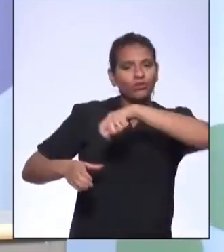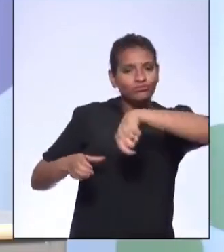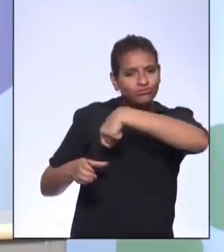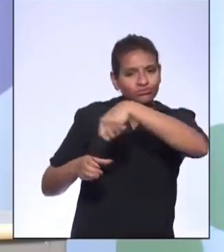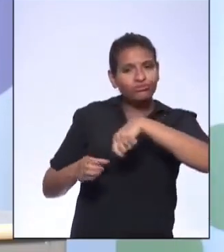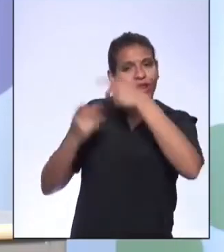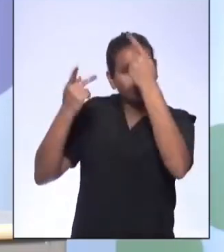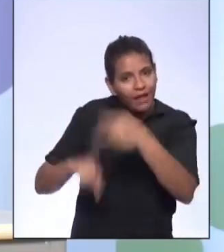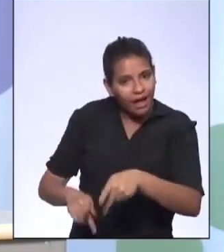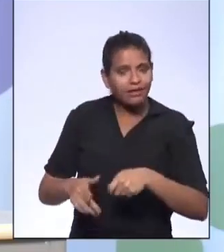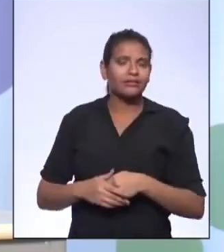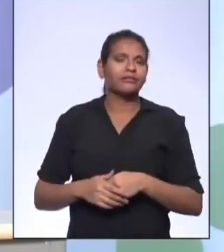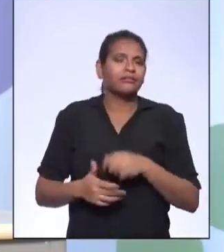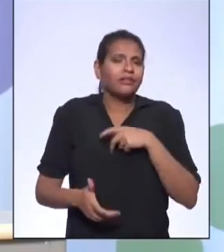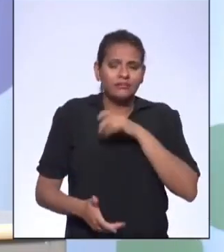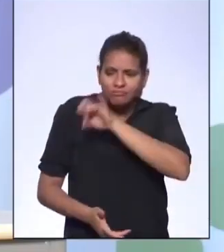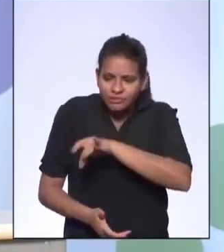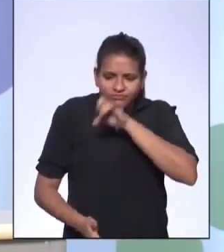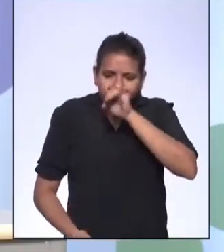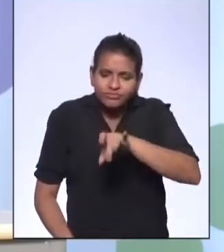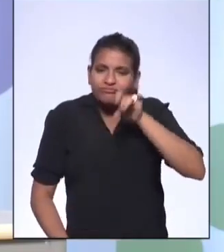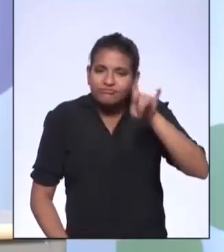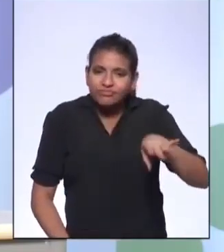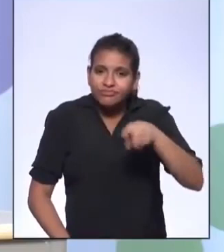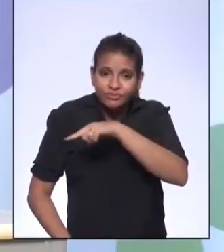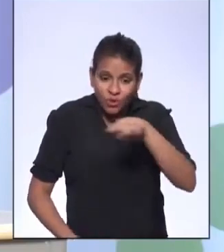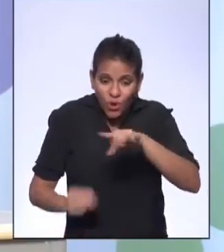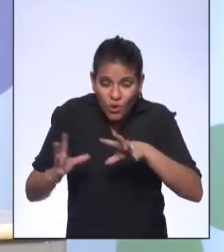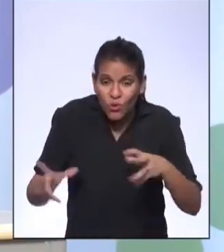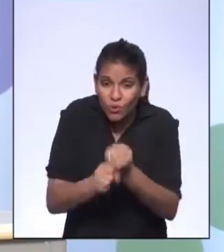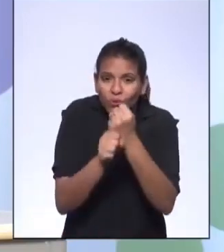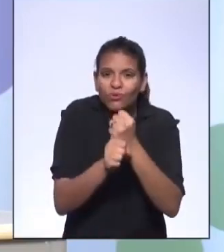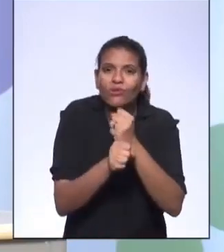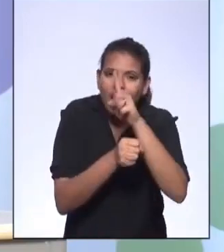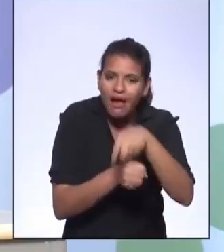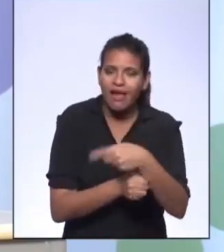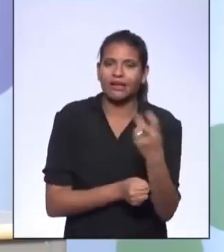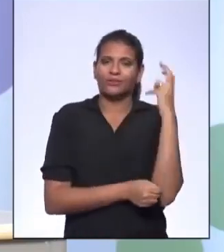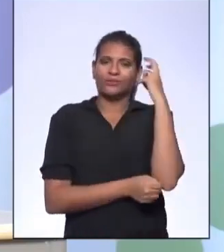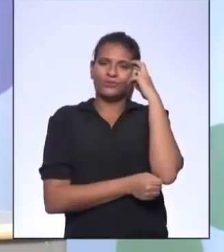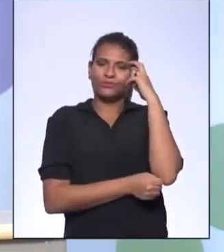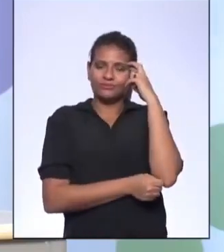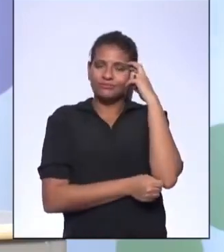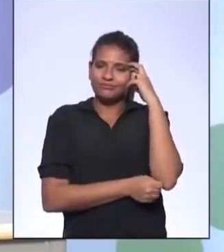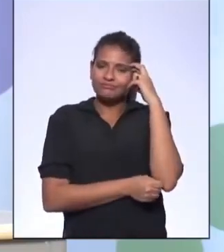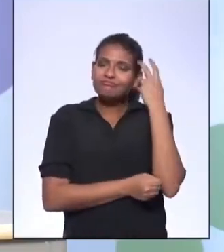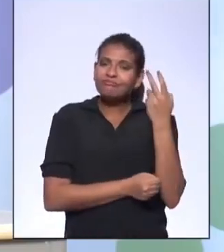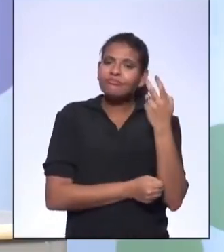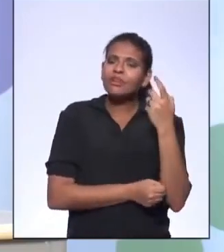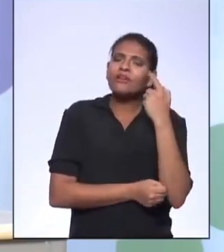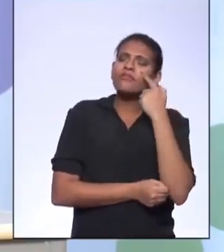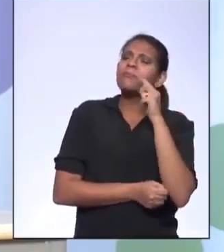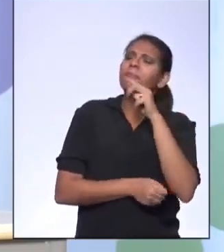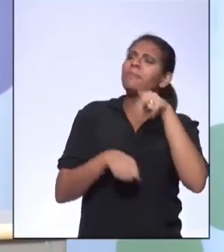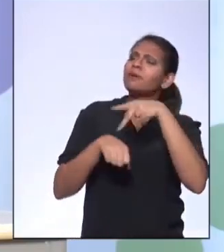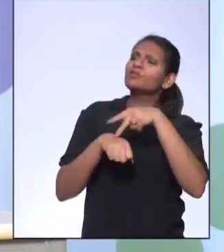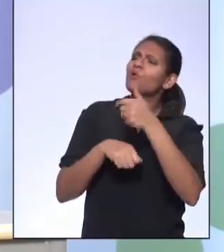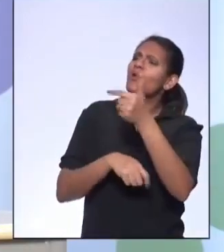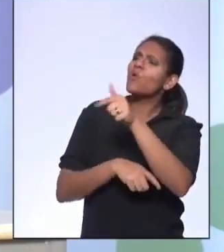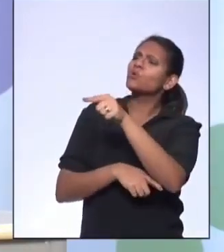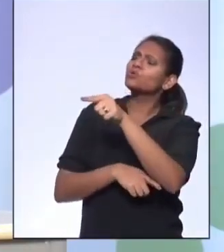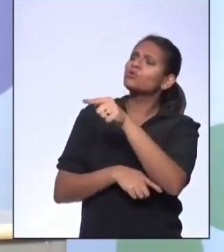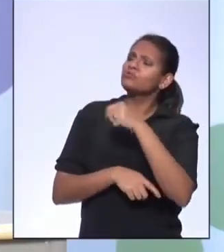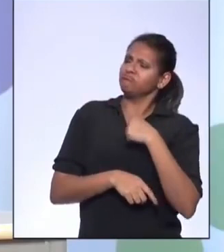essa cultura, ela permite com que a gente enxergue de uma determinada maneira. Indo para outro país, nós